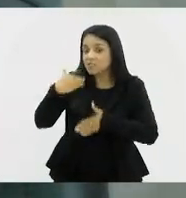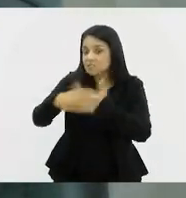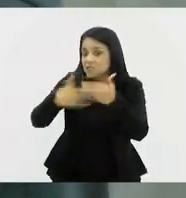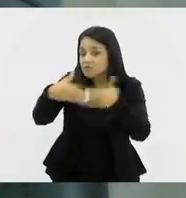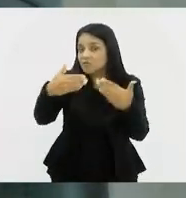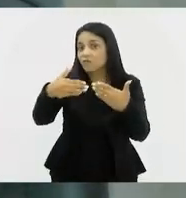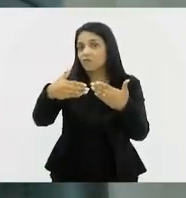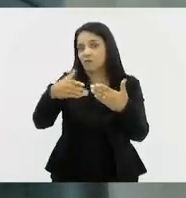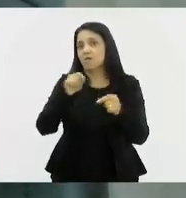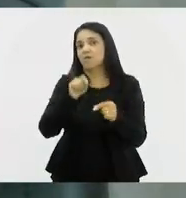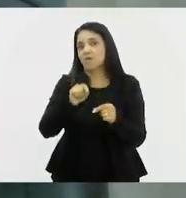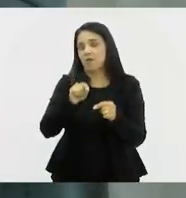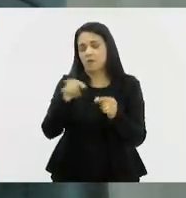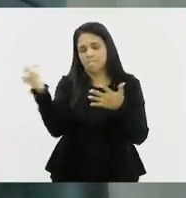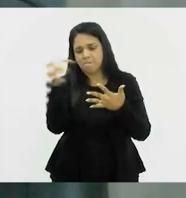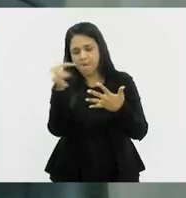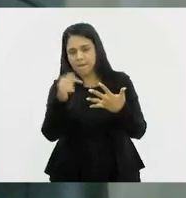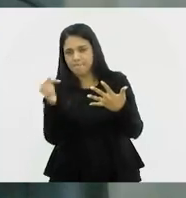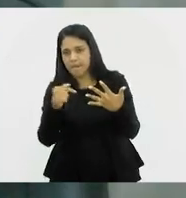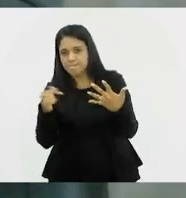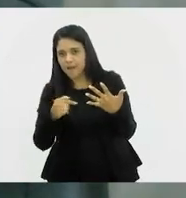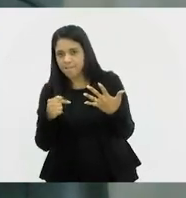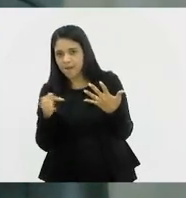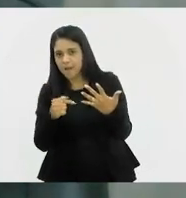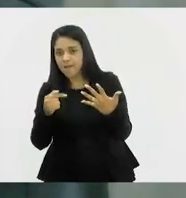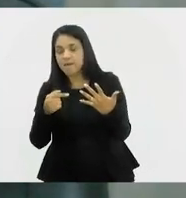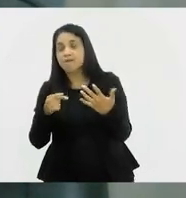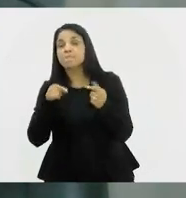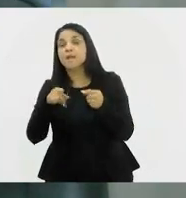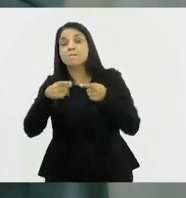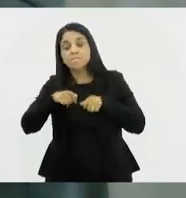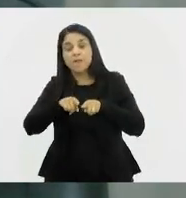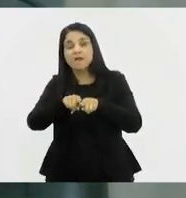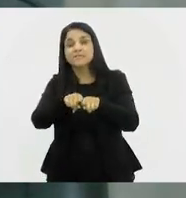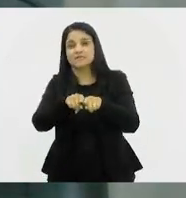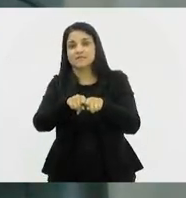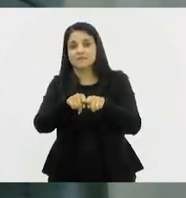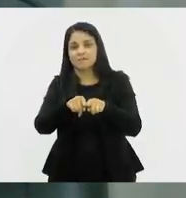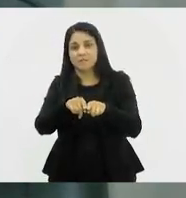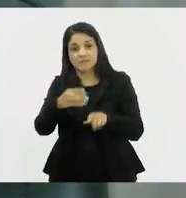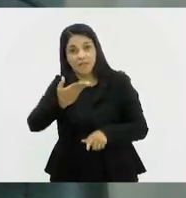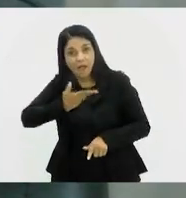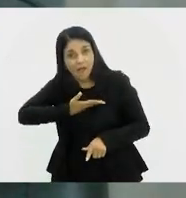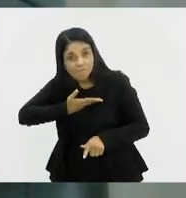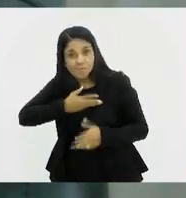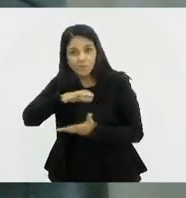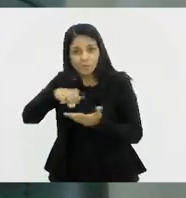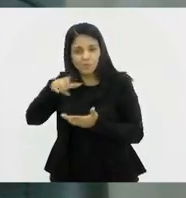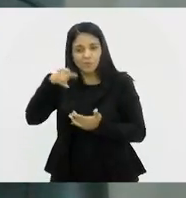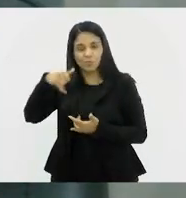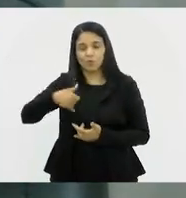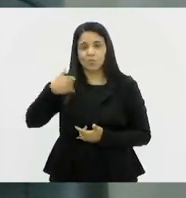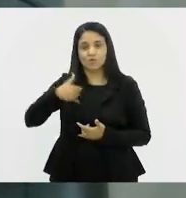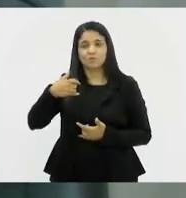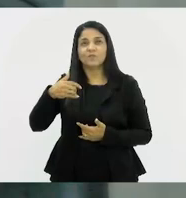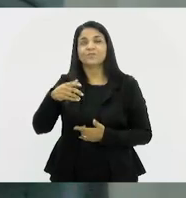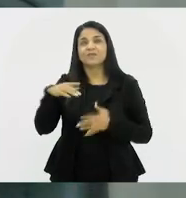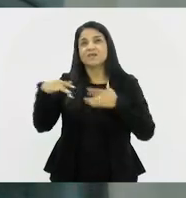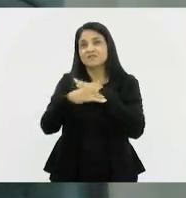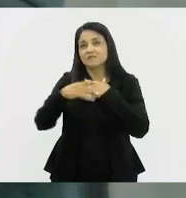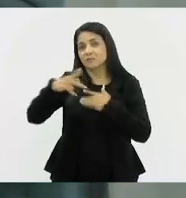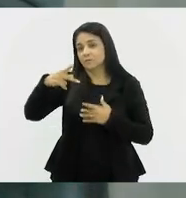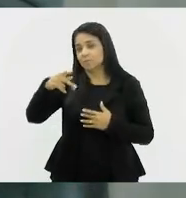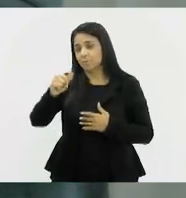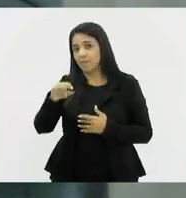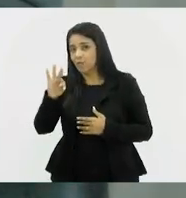idoso. Então, essa cidade de Pato Branco, ela foi, em 2018, reconhecida, né,